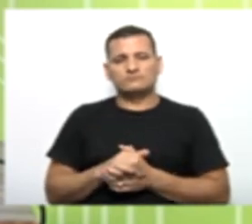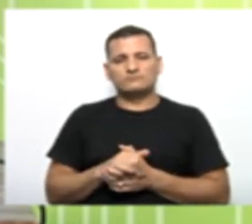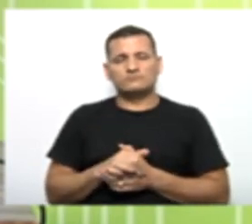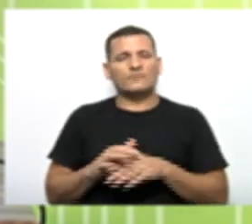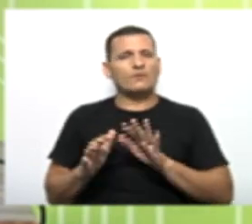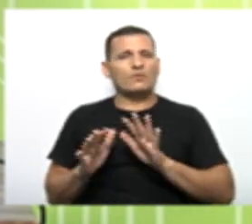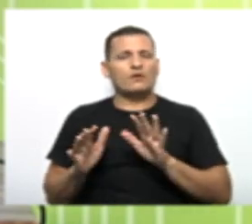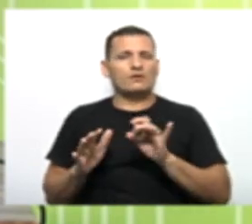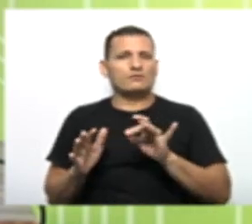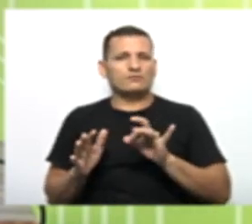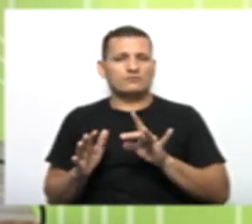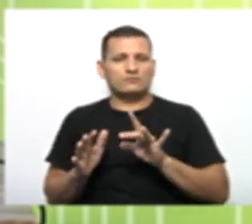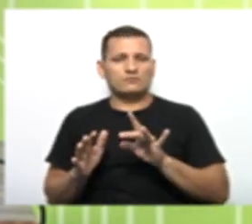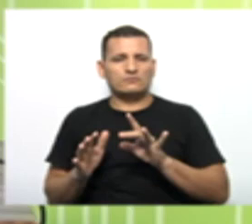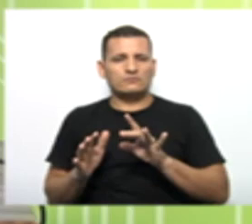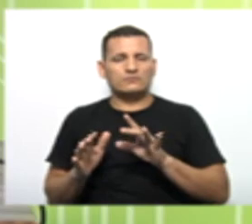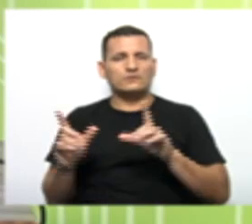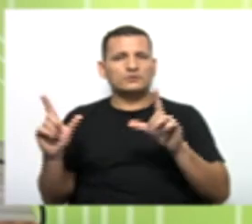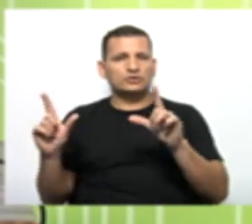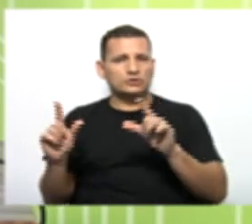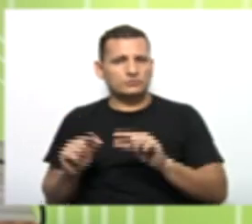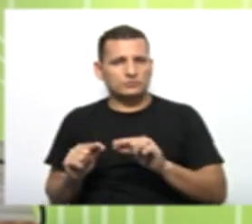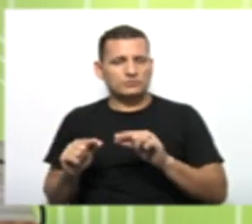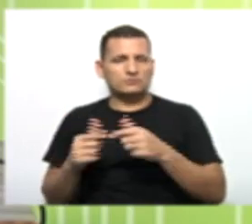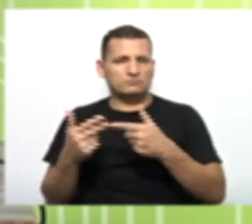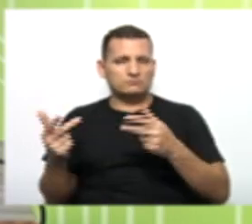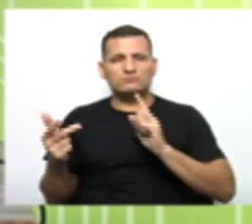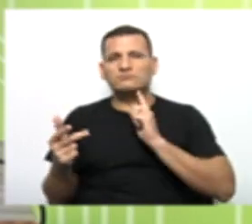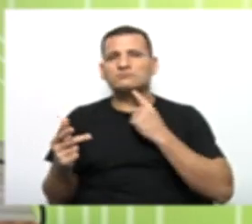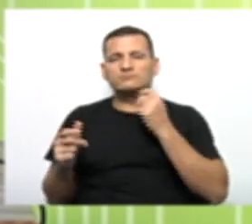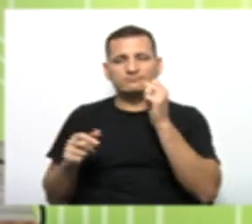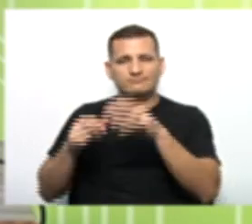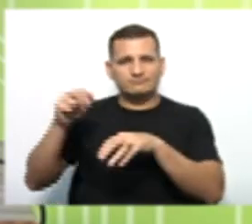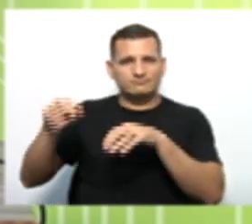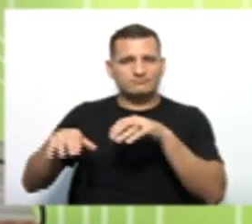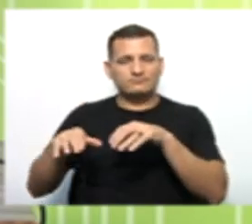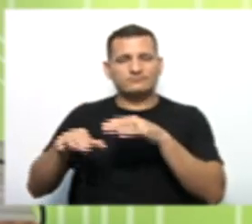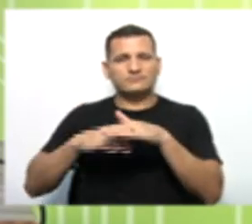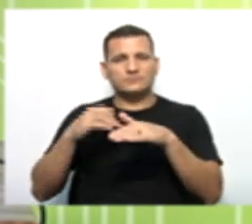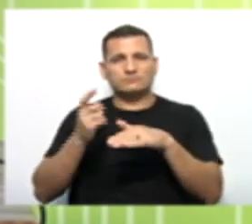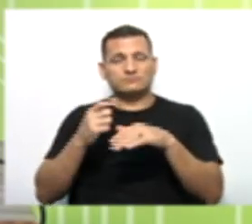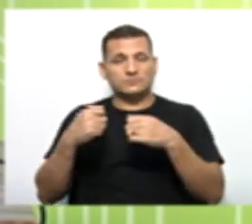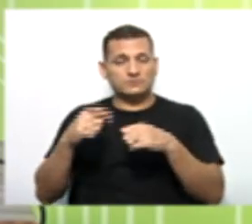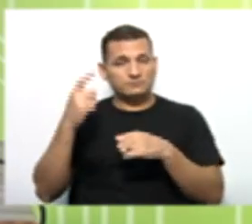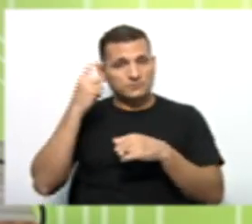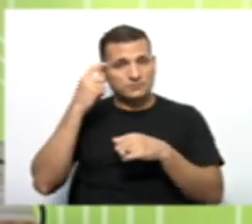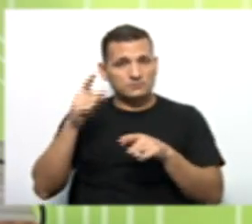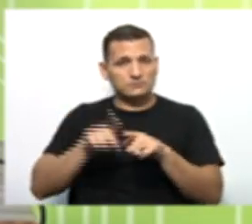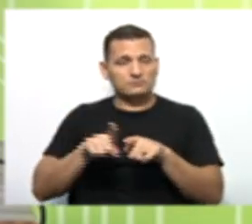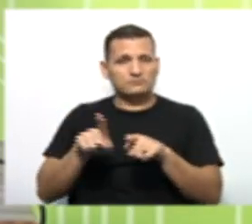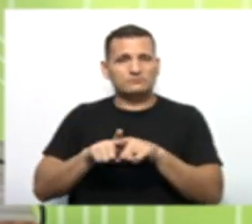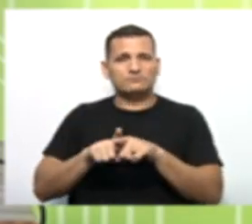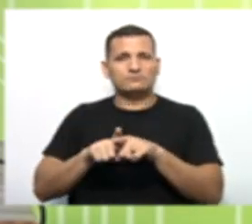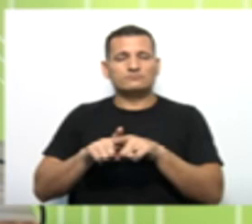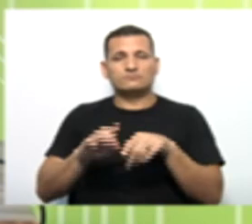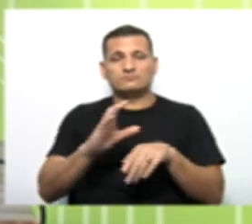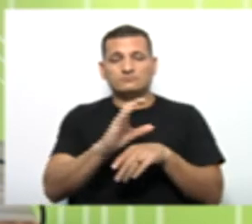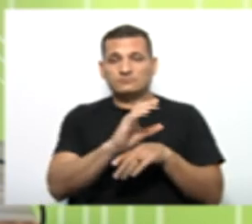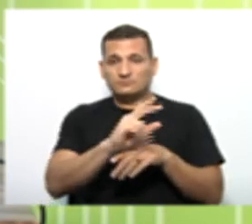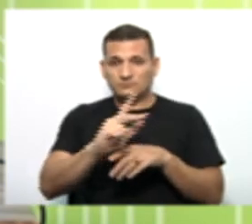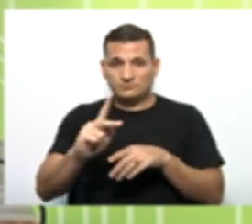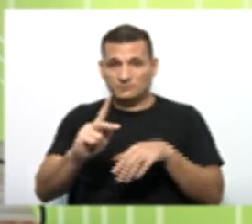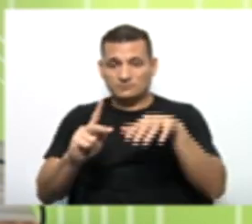reduzir os poluentes da empresa. Ela tem que pensar também na comunidade externa, na comunidade ao redor